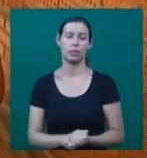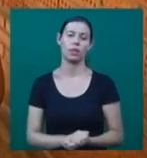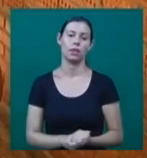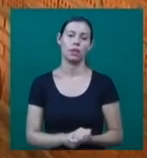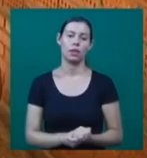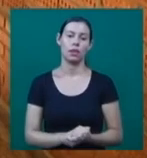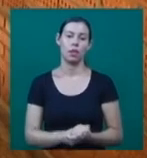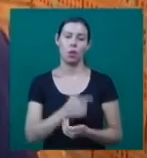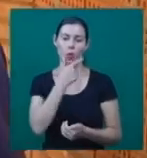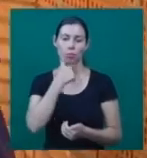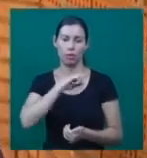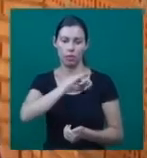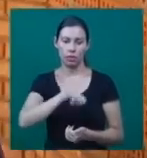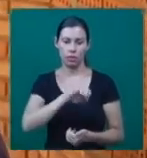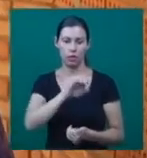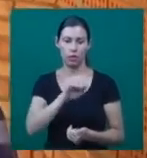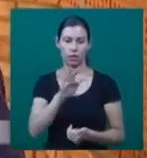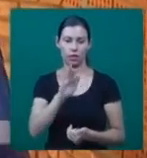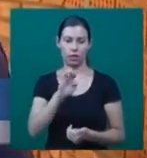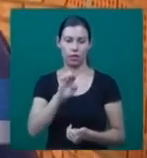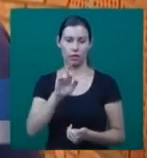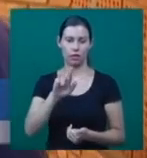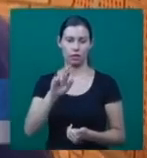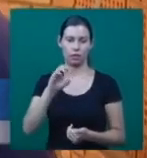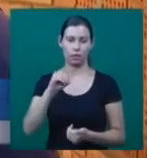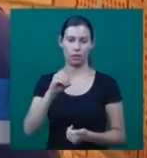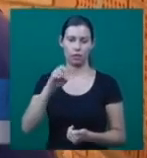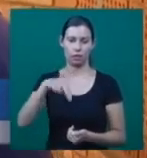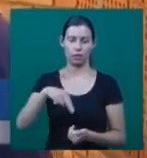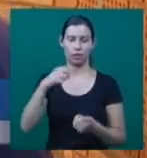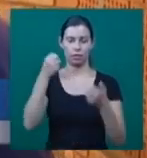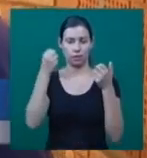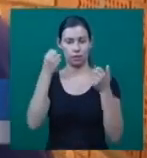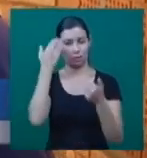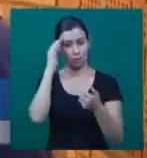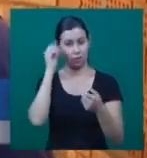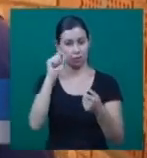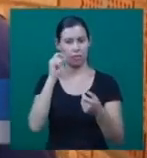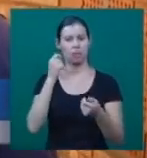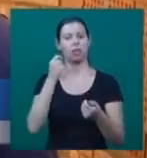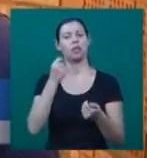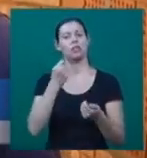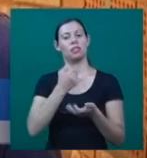mal à saúde. Sobre o narguilé, sobre o cigarro, o